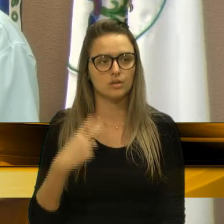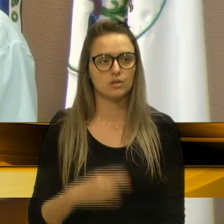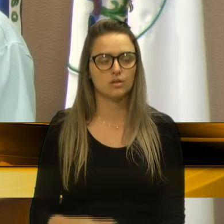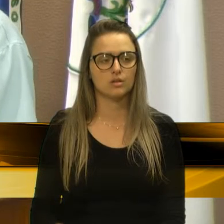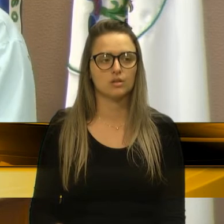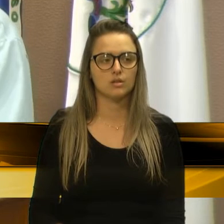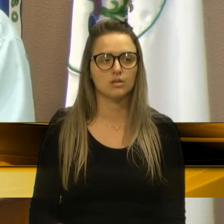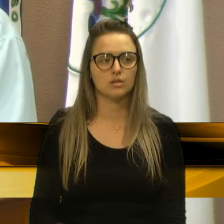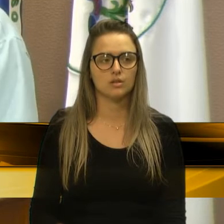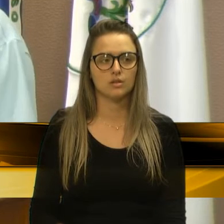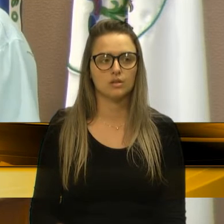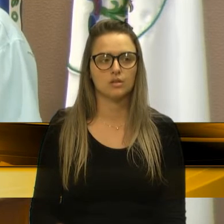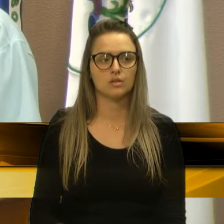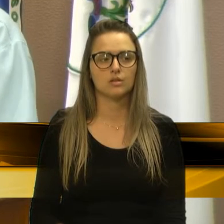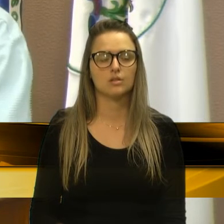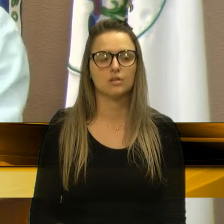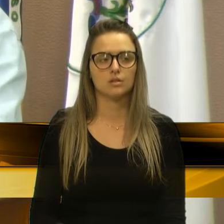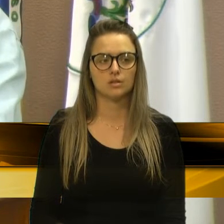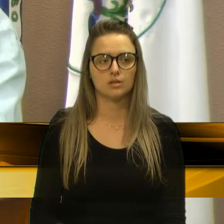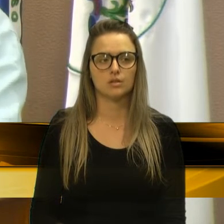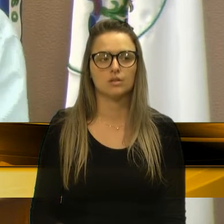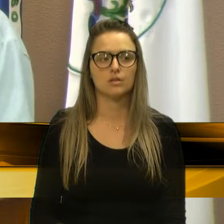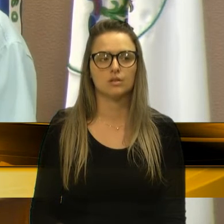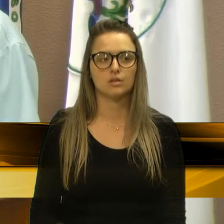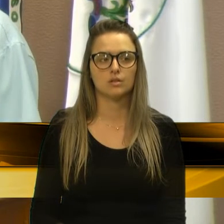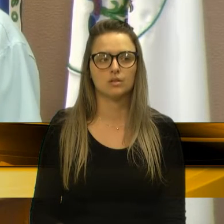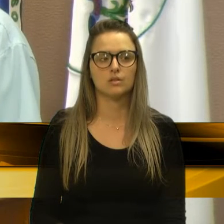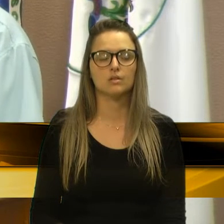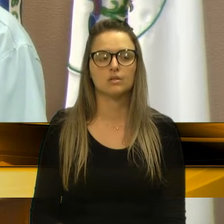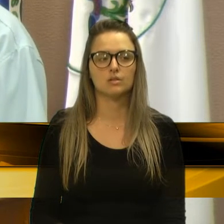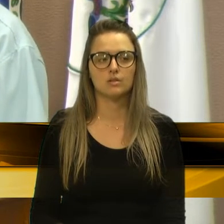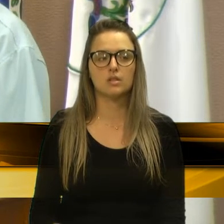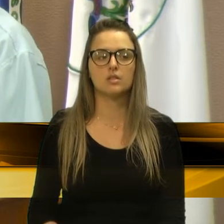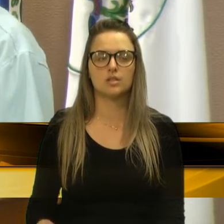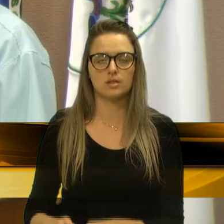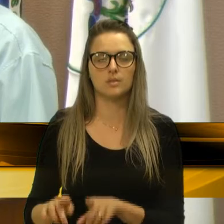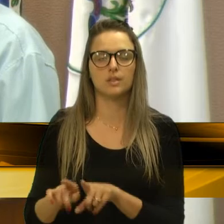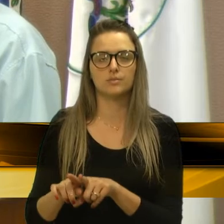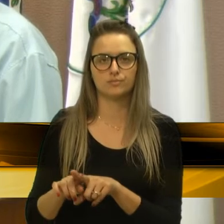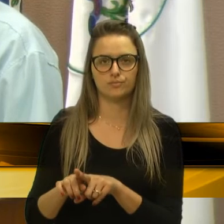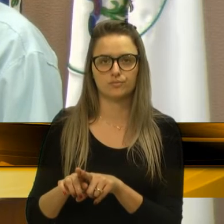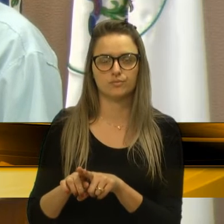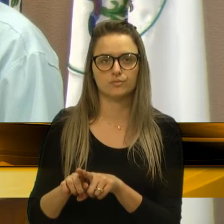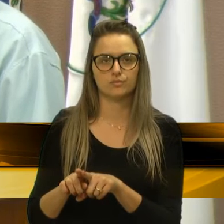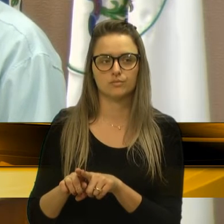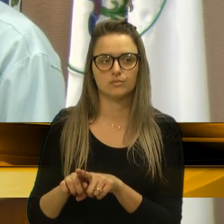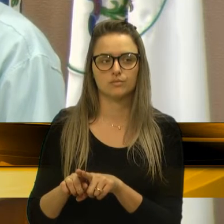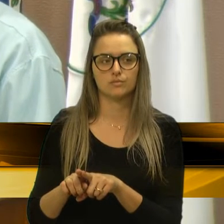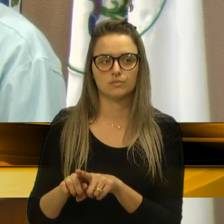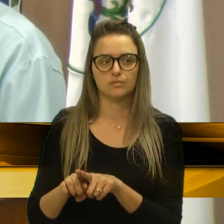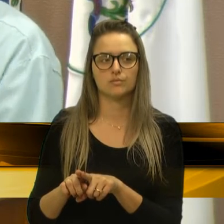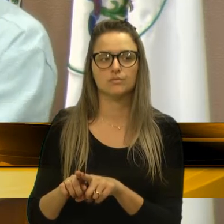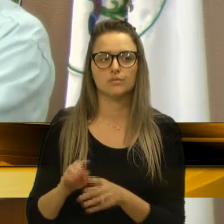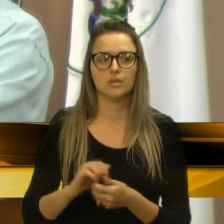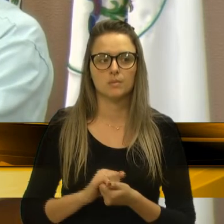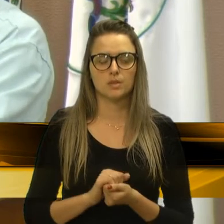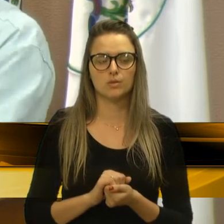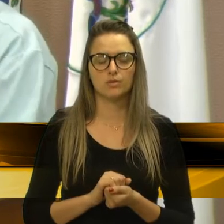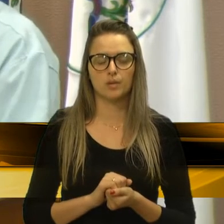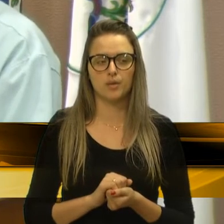para amenizar o seu trabalho dessa comissão e esperamos